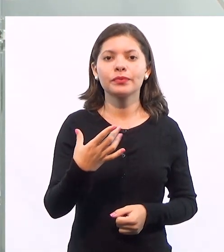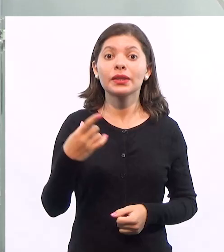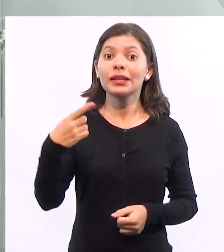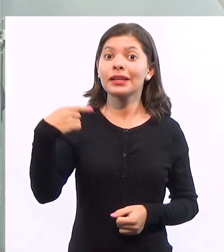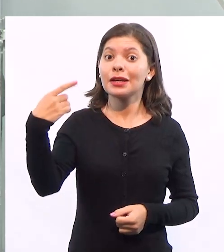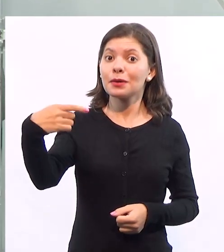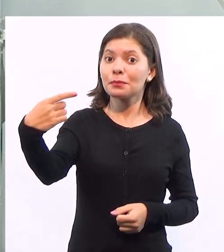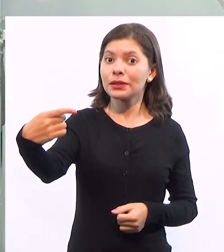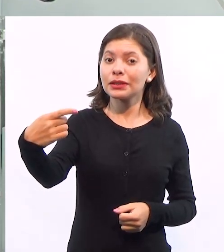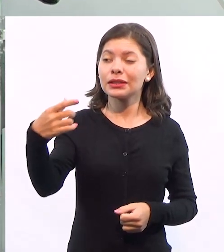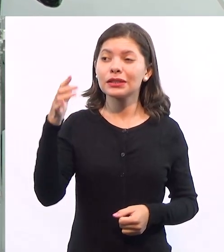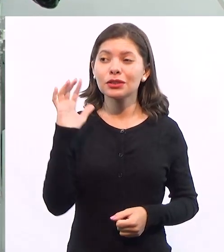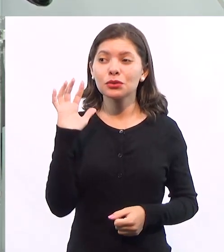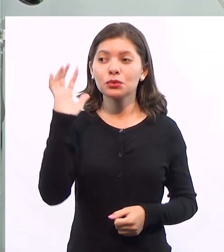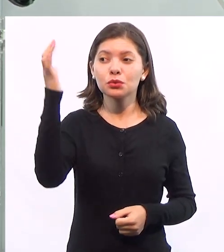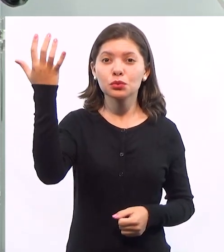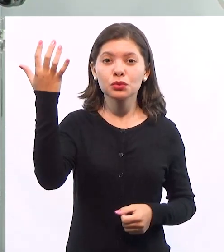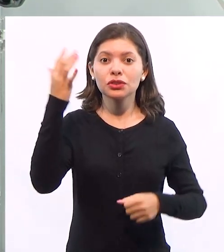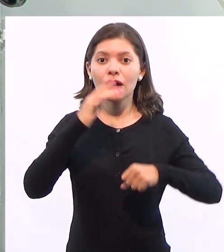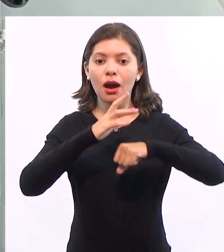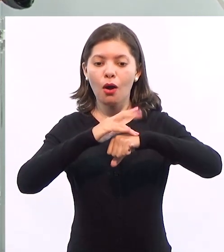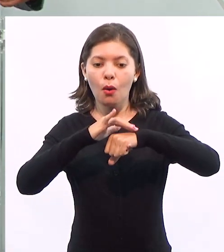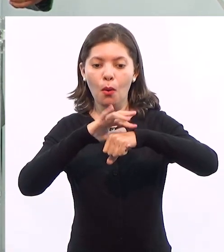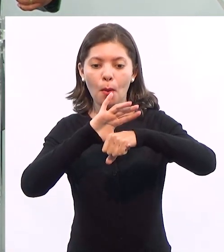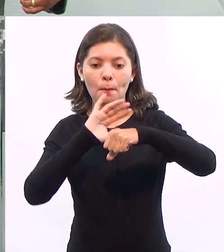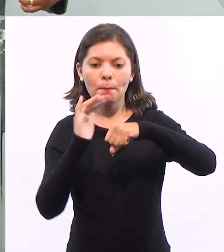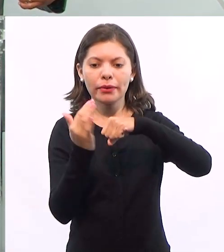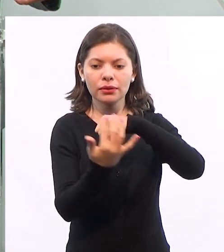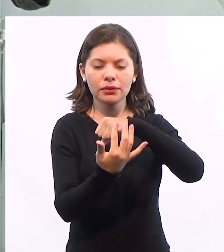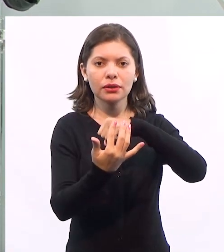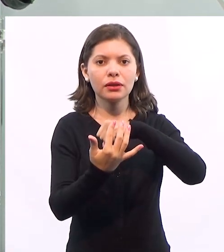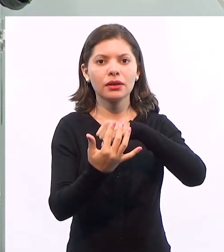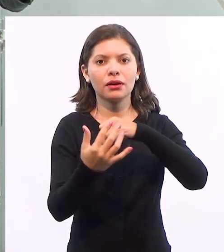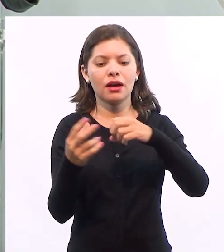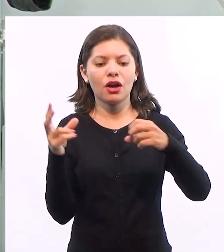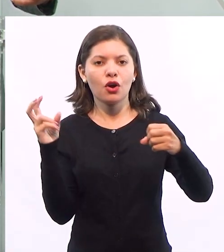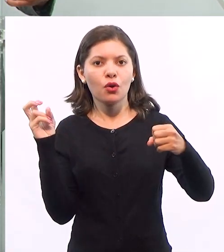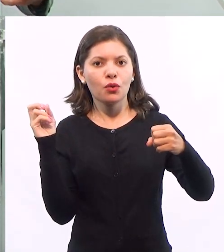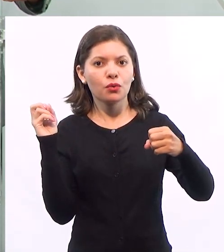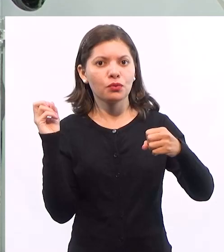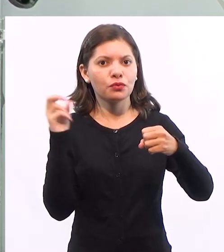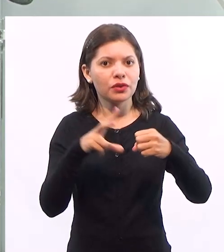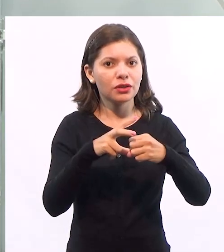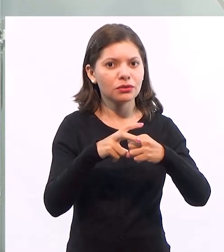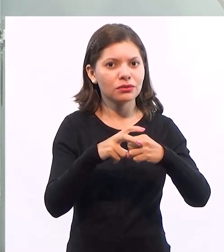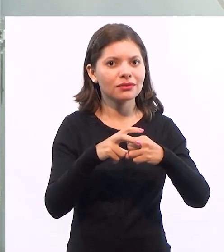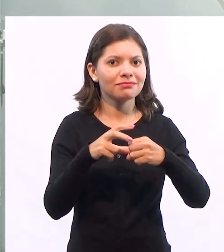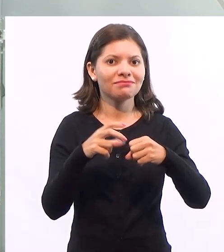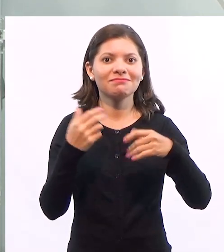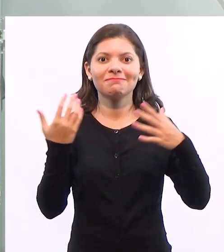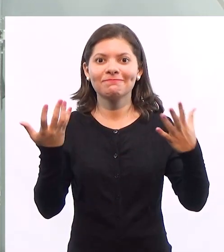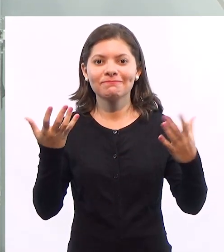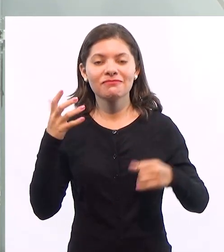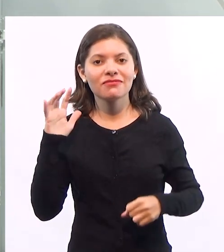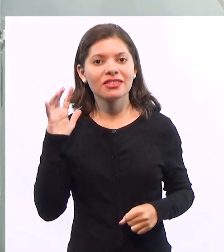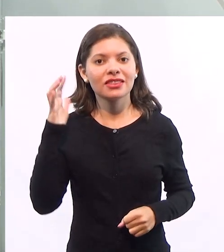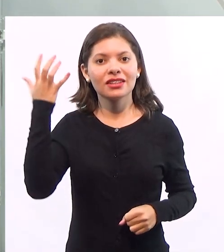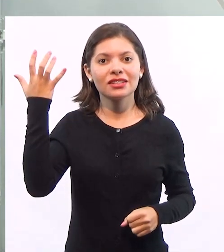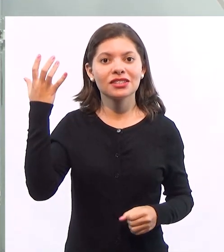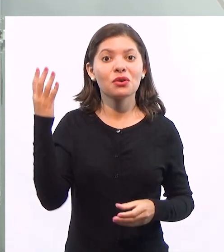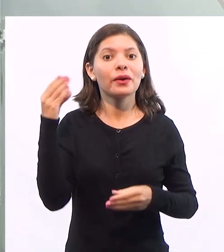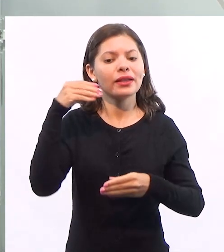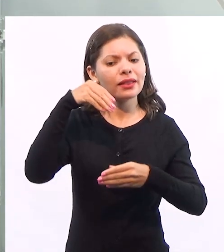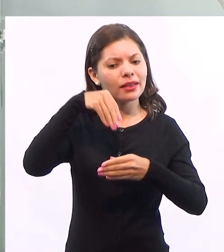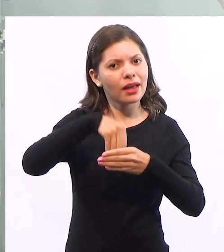uma situação inesperada de uma pandemia, de um vírus. Essa